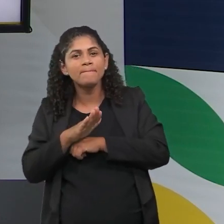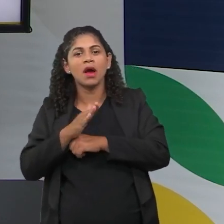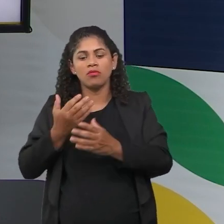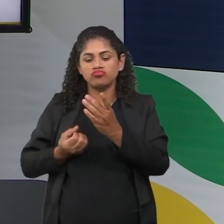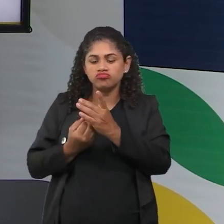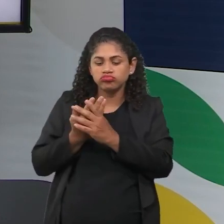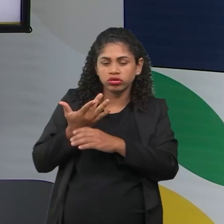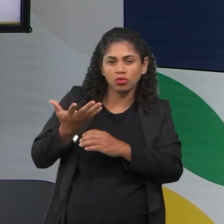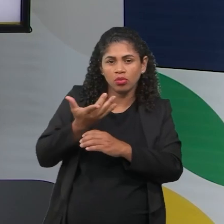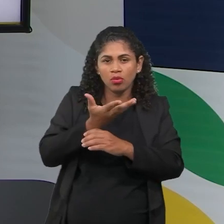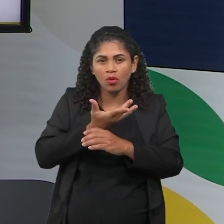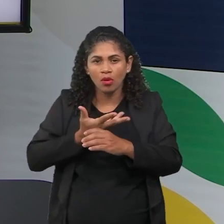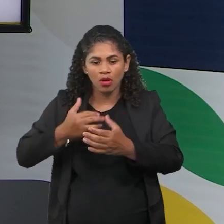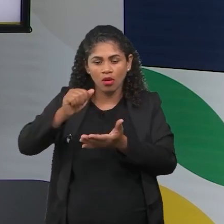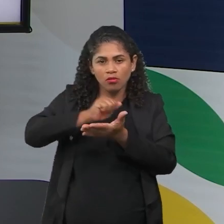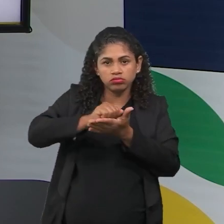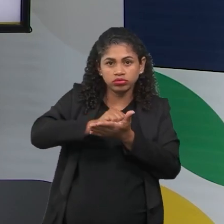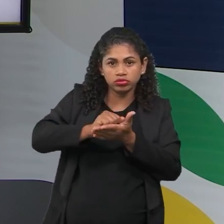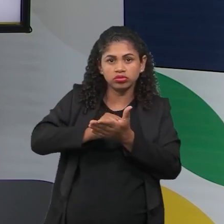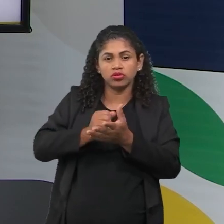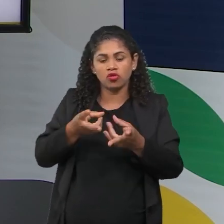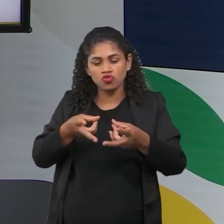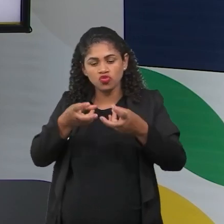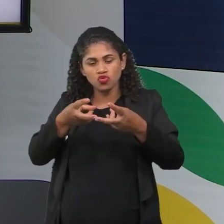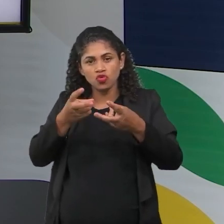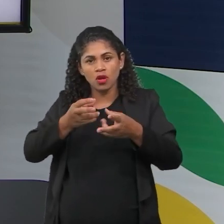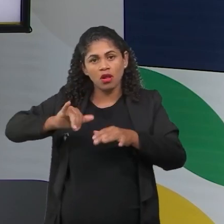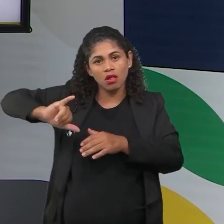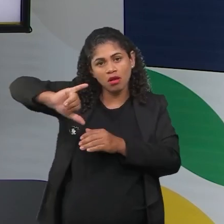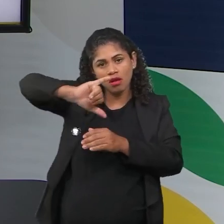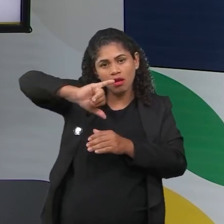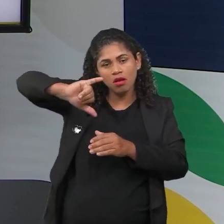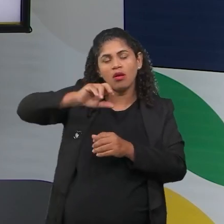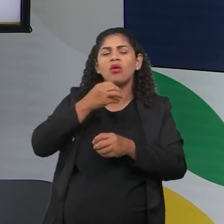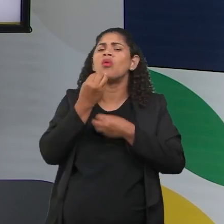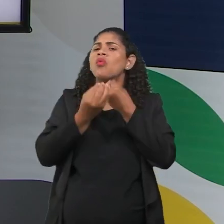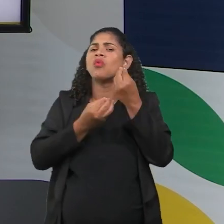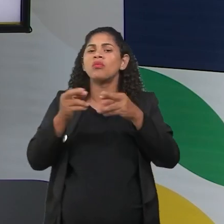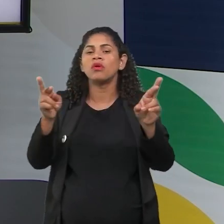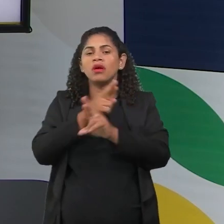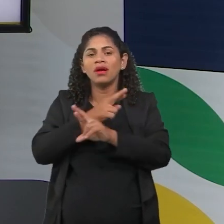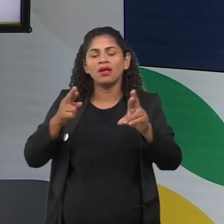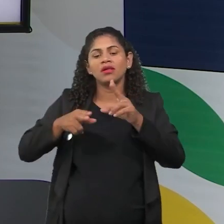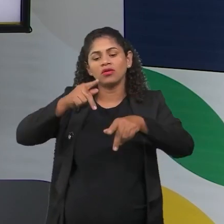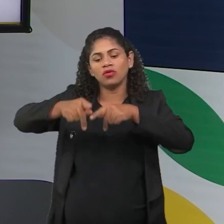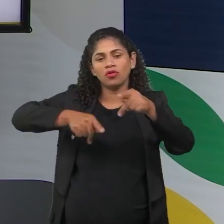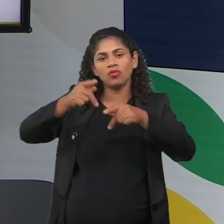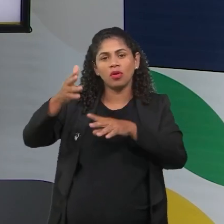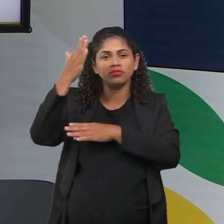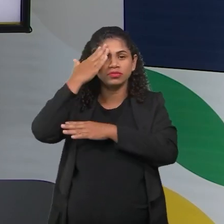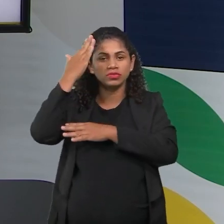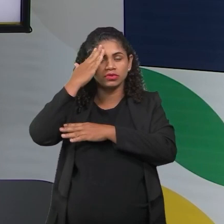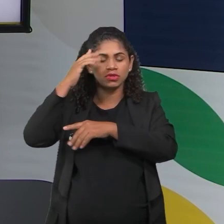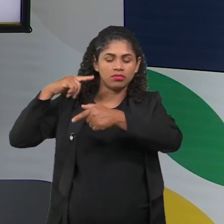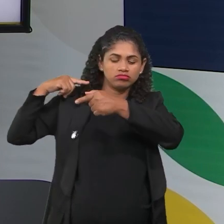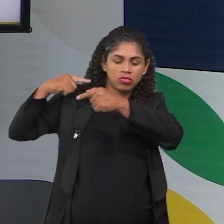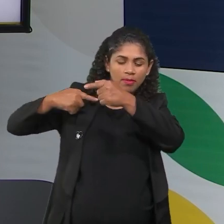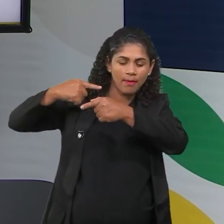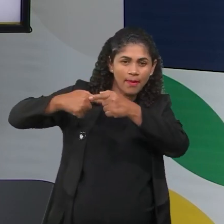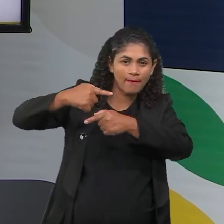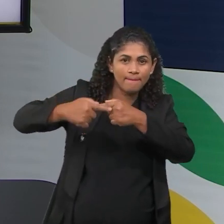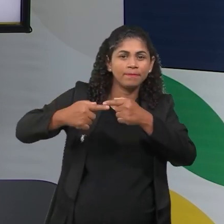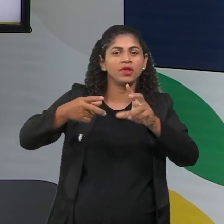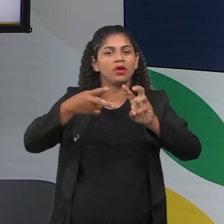a saponificação e a extração de óleos e como isso correlaciona ali com os povos, né, com os saberes antigos ali, tanto